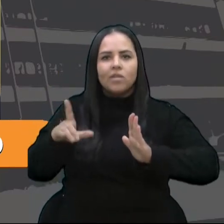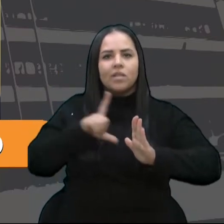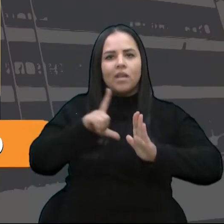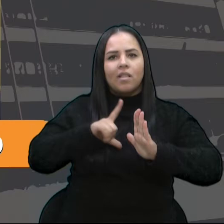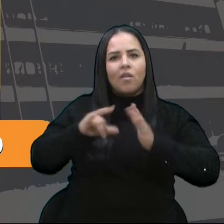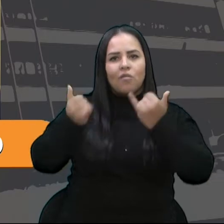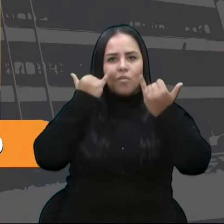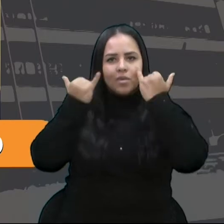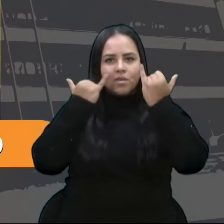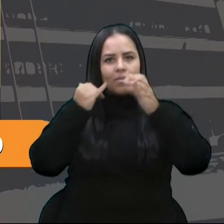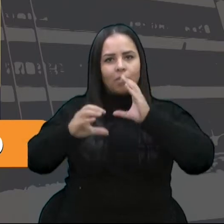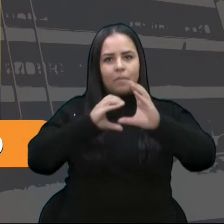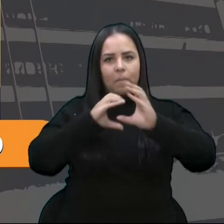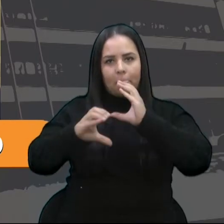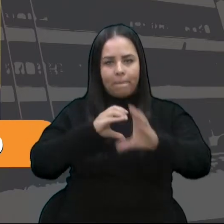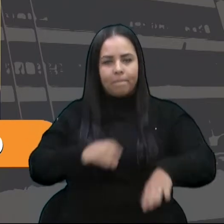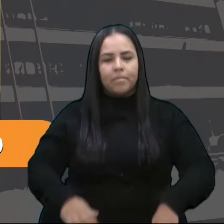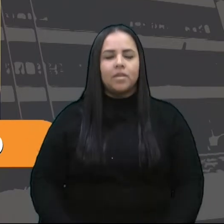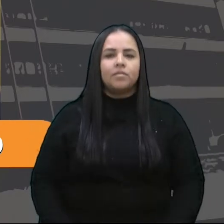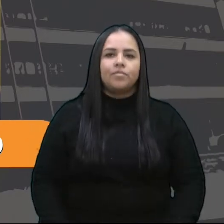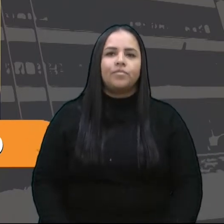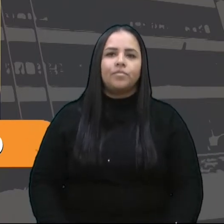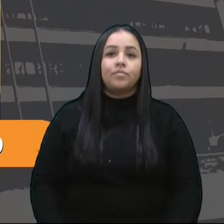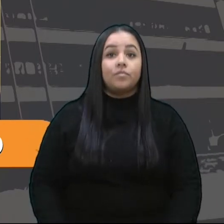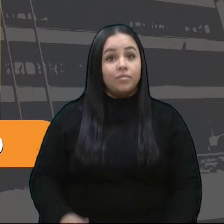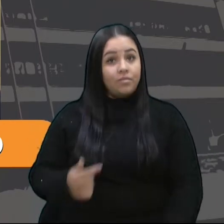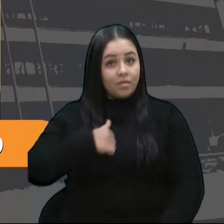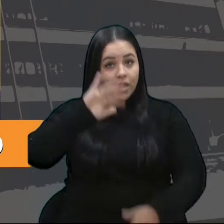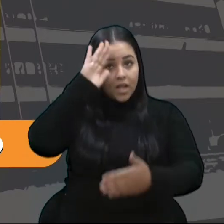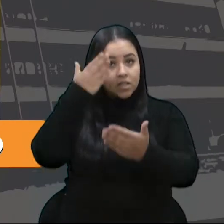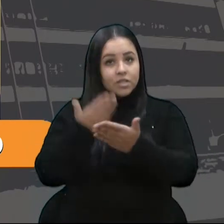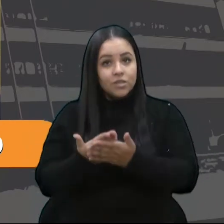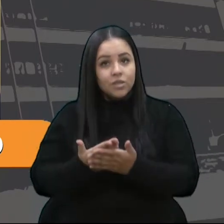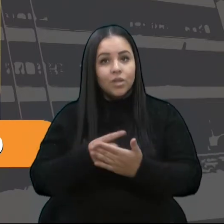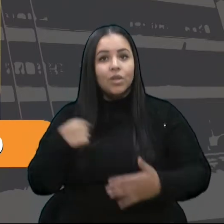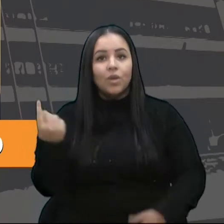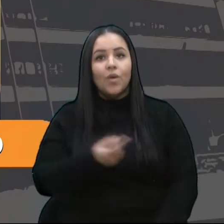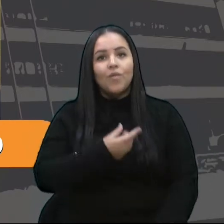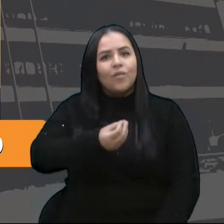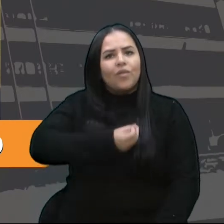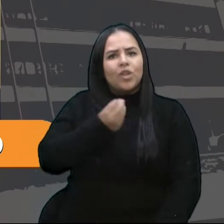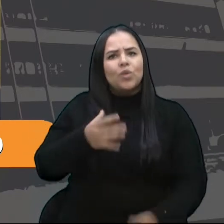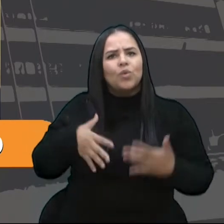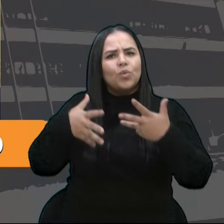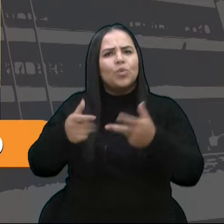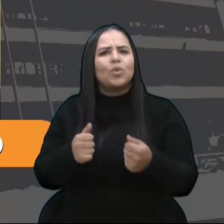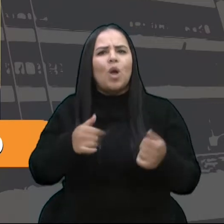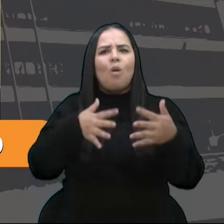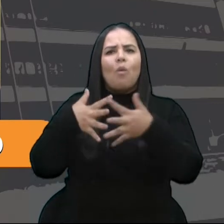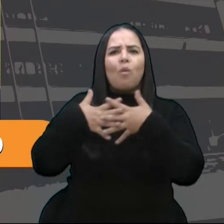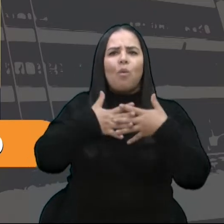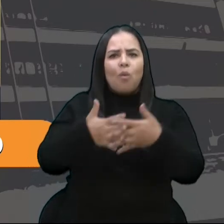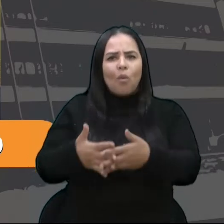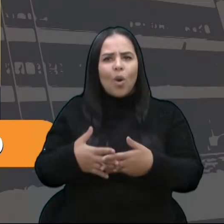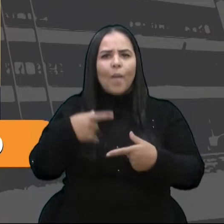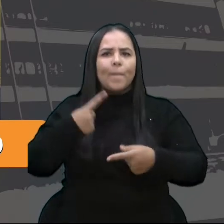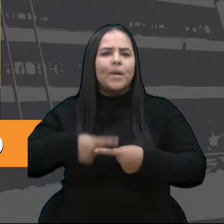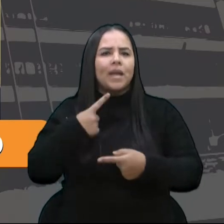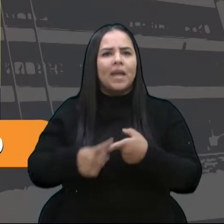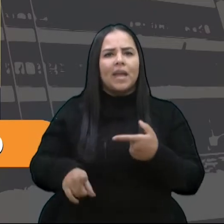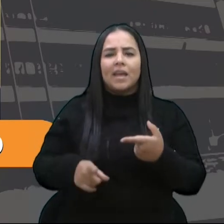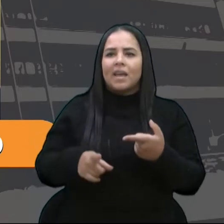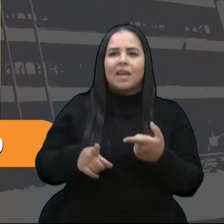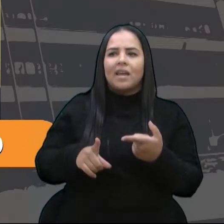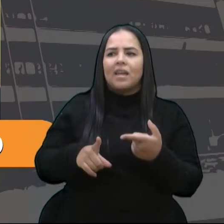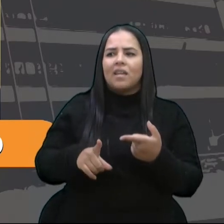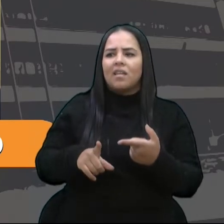informação e da comunicação. Eu acho que nós estamos hoje vivendo também muito desse caos, justamente pela perda de